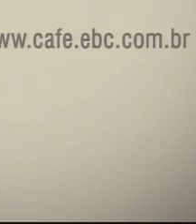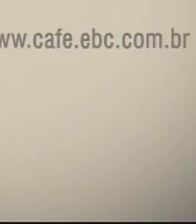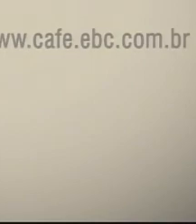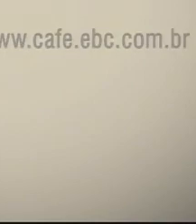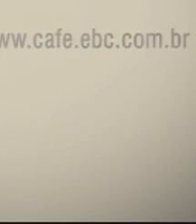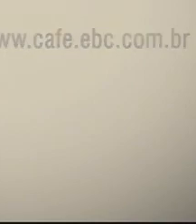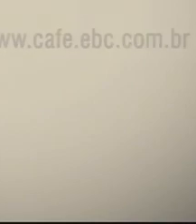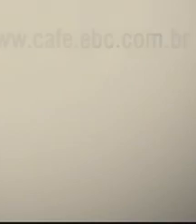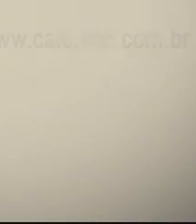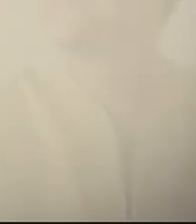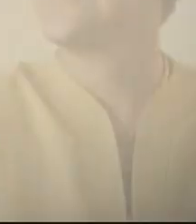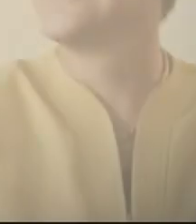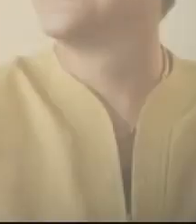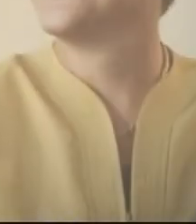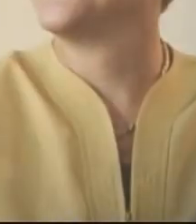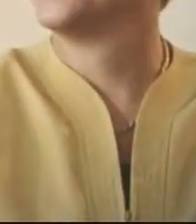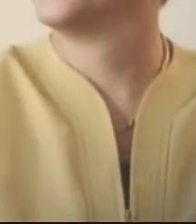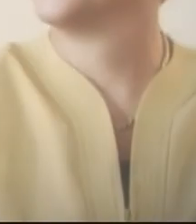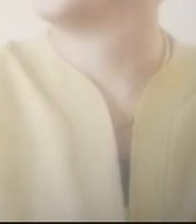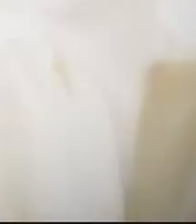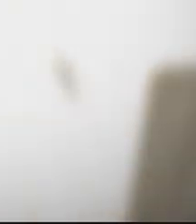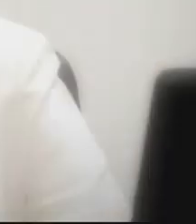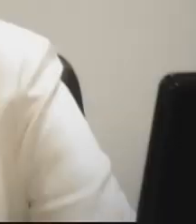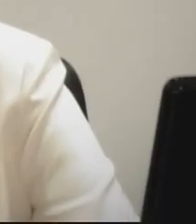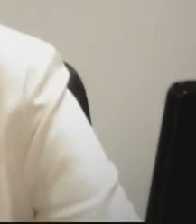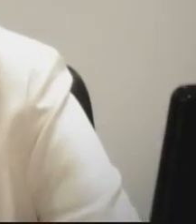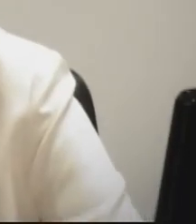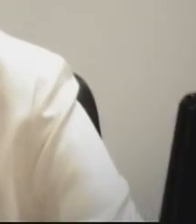www.caf.fr. Com.br de